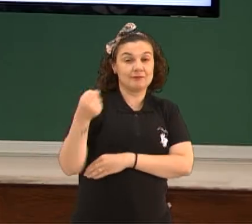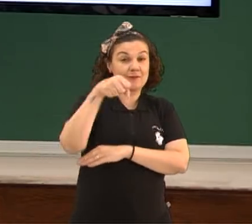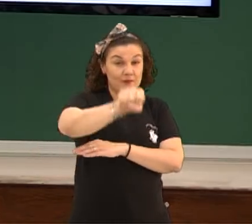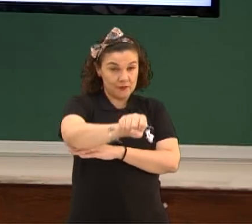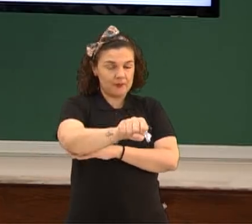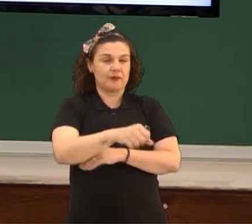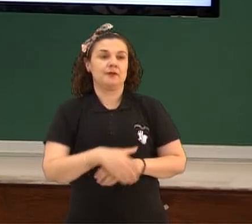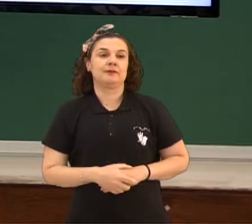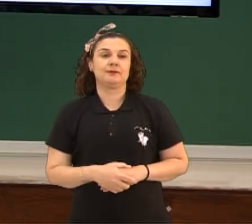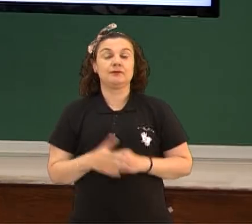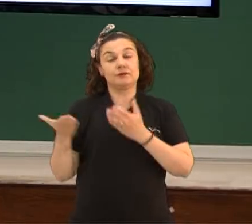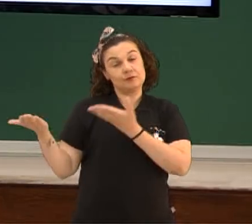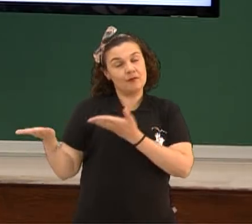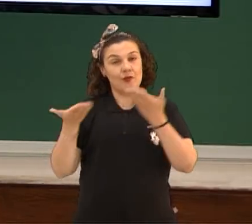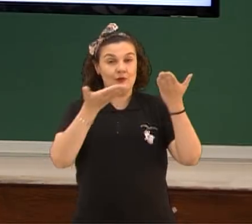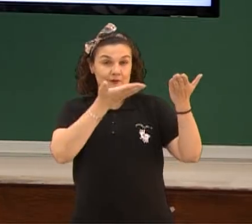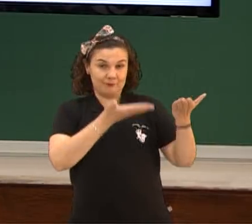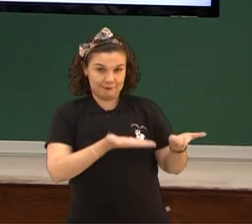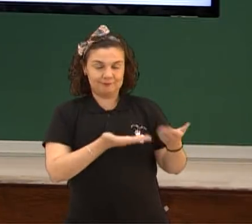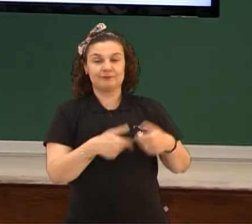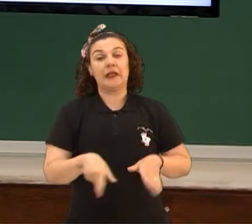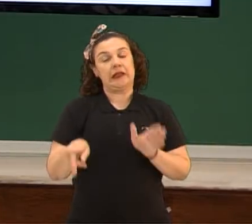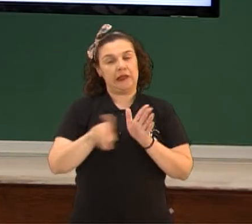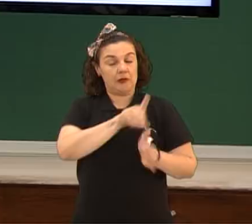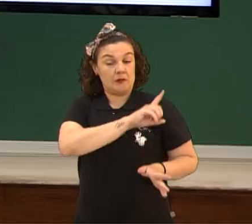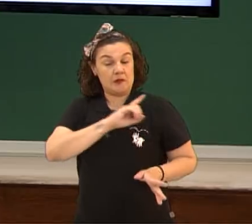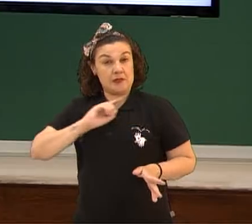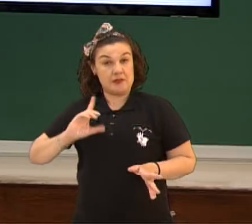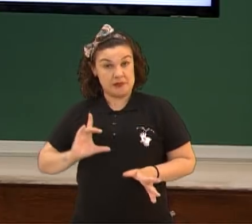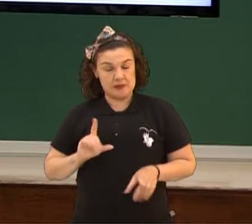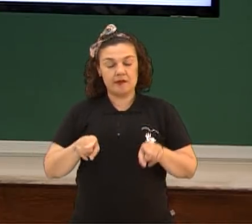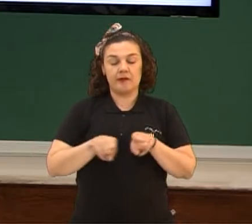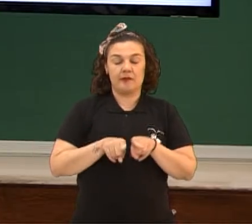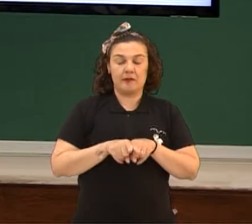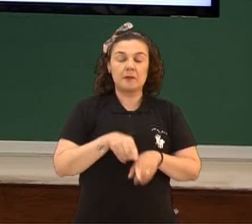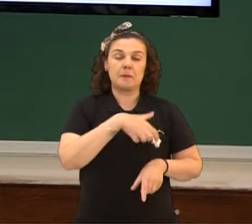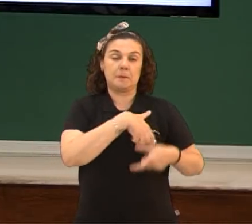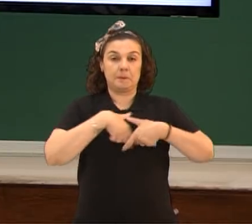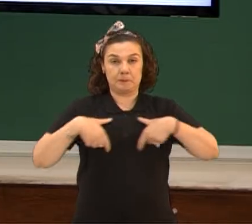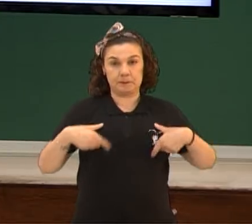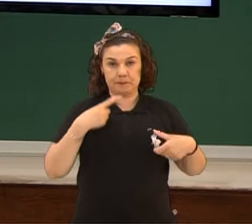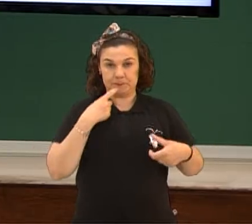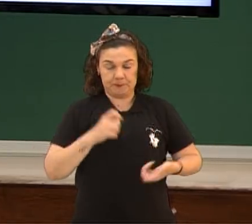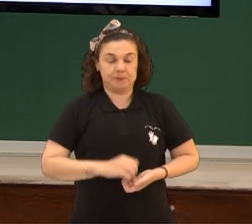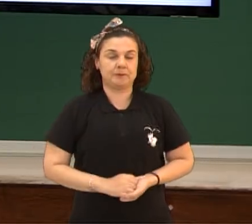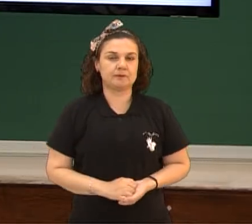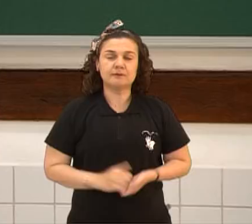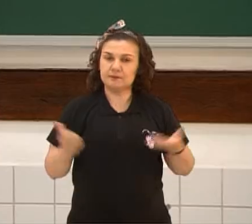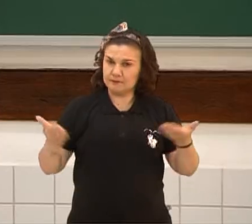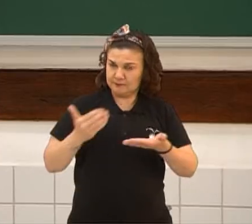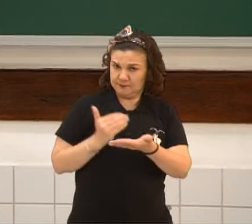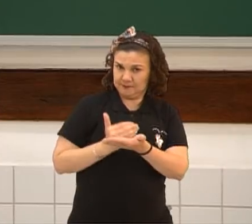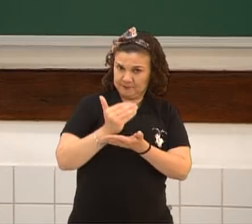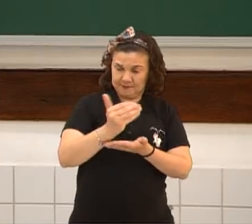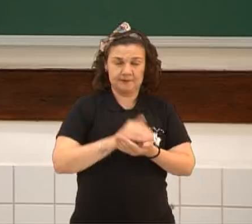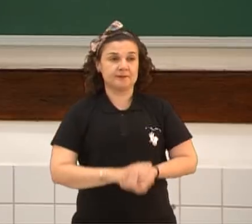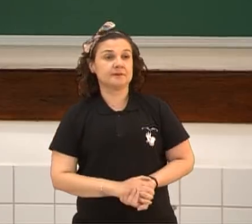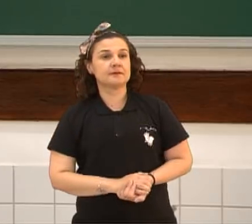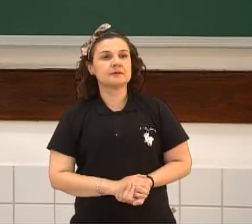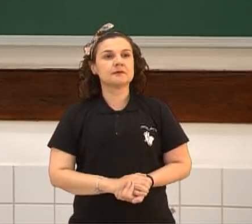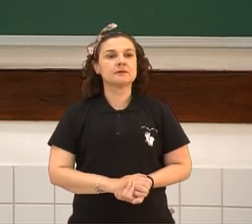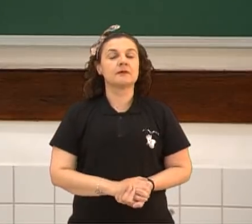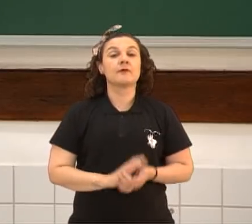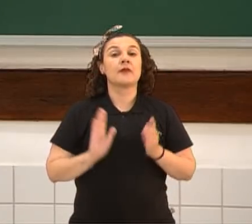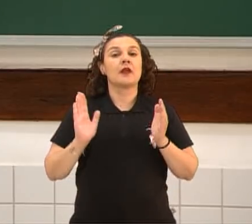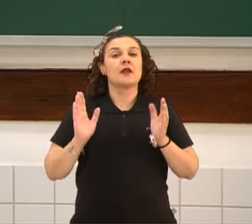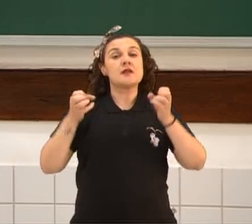principalmente super-heróis, né, desses 2 universos, o universo Marvel e o universo DC. Então, para começarmos essa aula